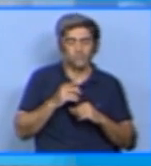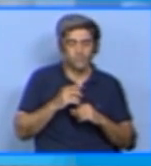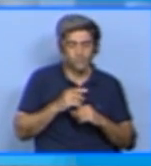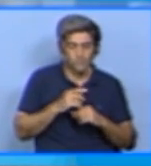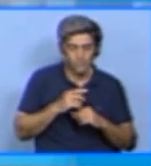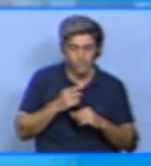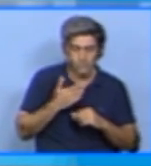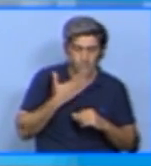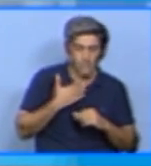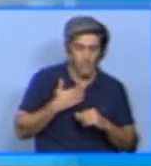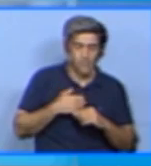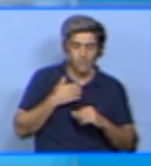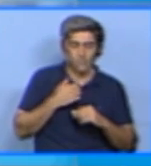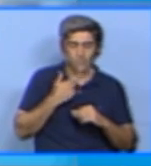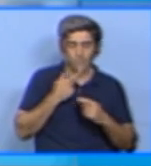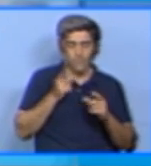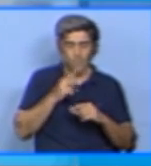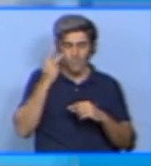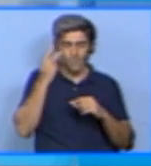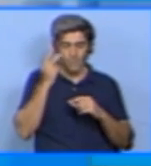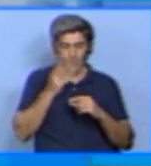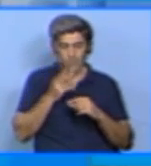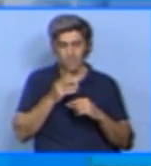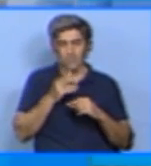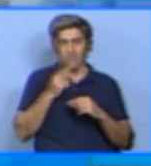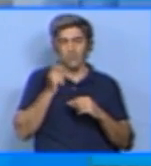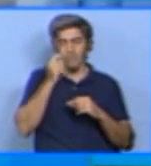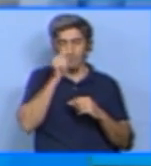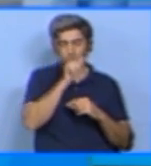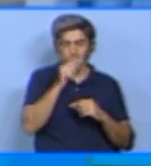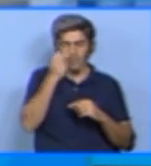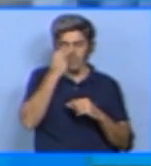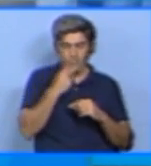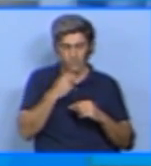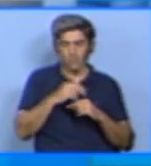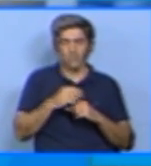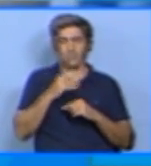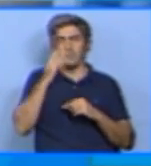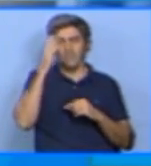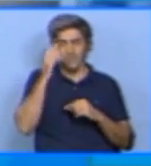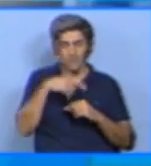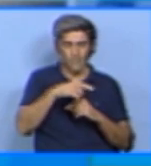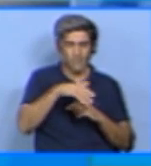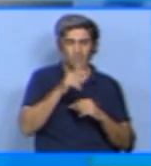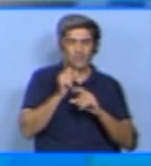no sentido de reorganizar a vida por quem se cegou diante de uma aparência de bem.